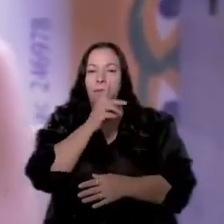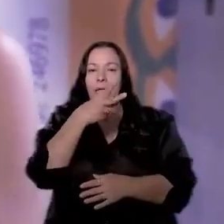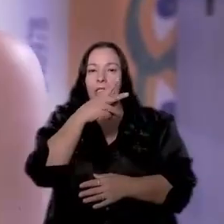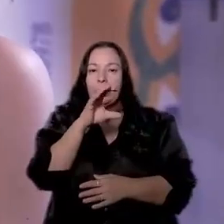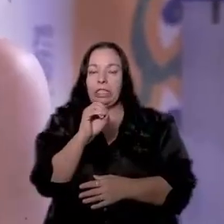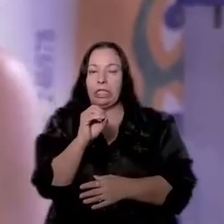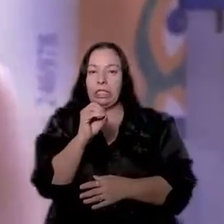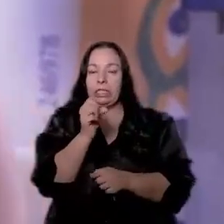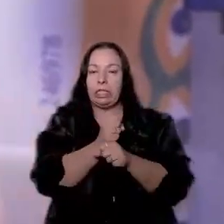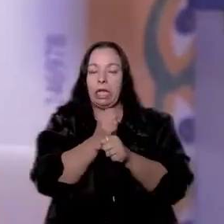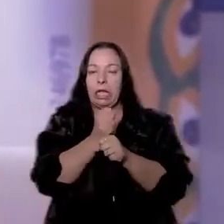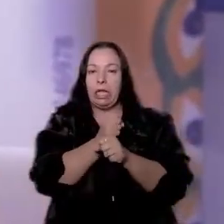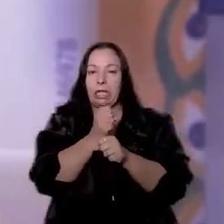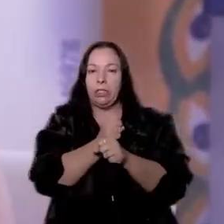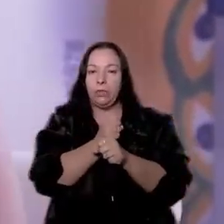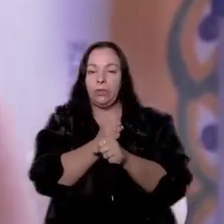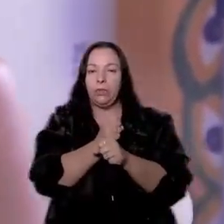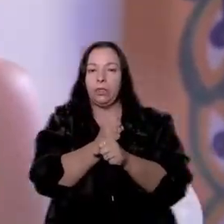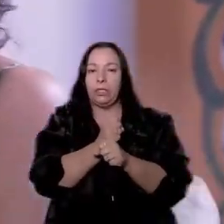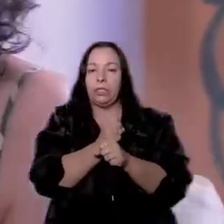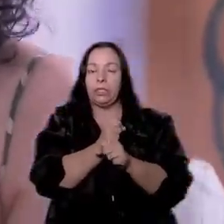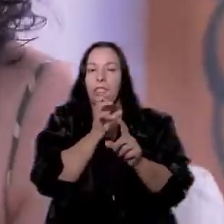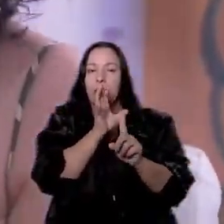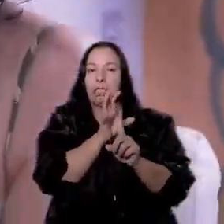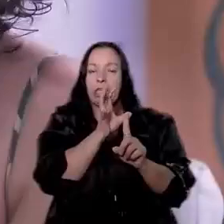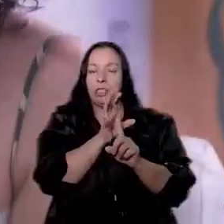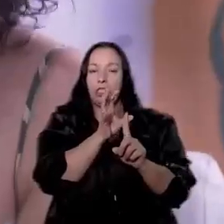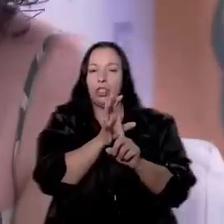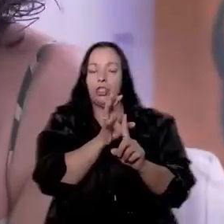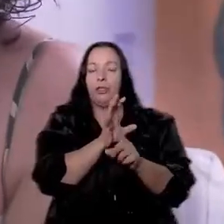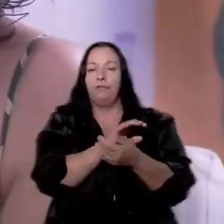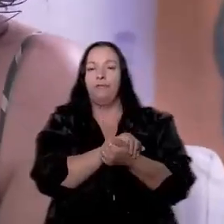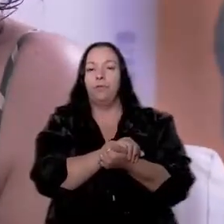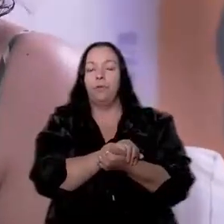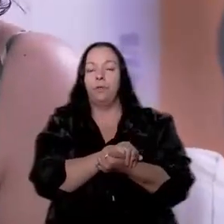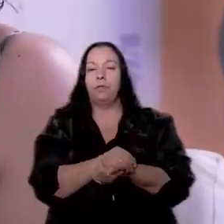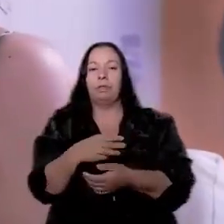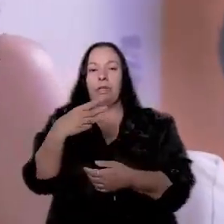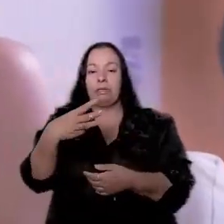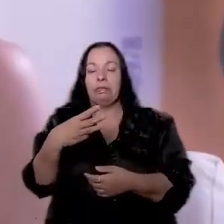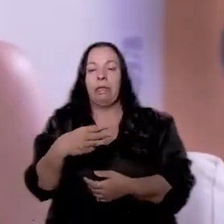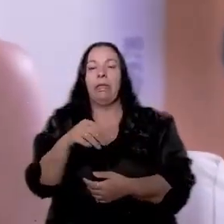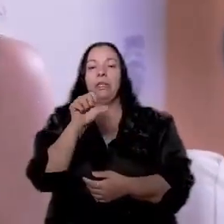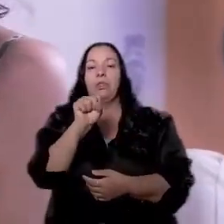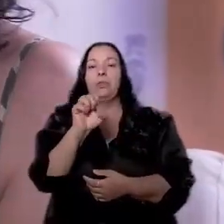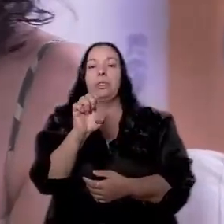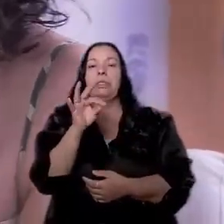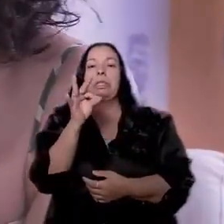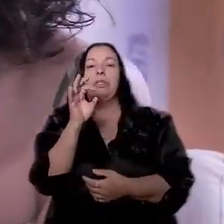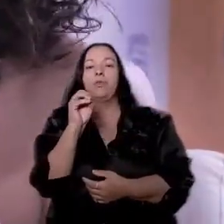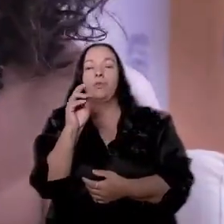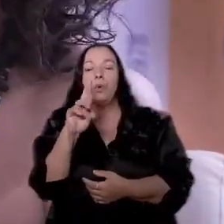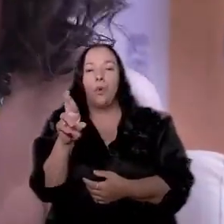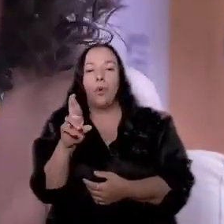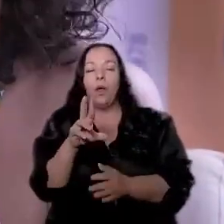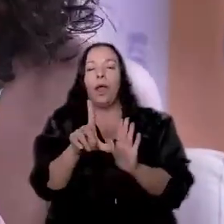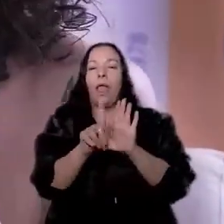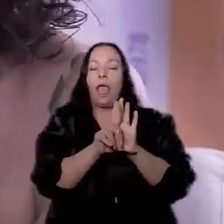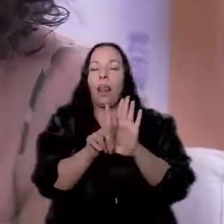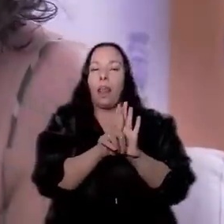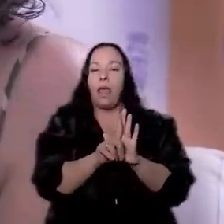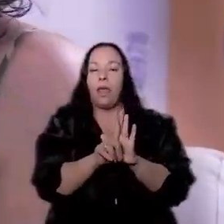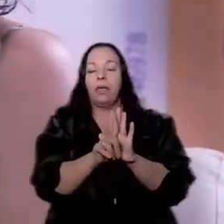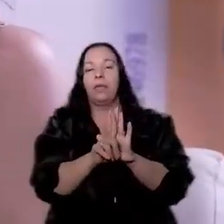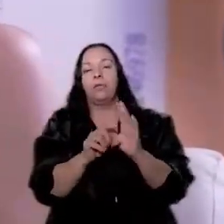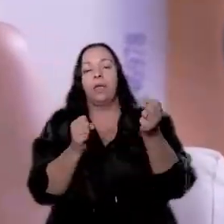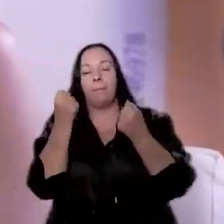lei de incentivo mais antiga que a gente tem, quando a gente fala especialmente de terceiro setor, para a população, né, a lei do incentivo que não é para a